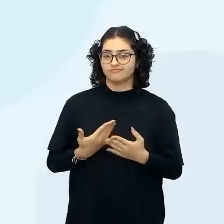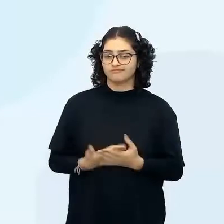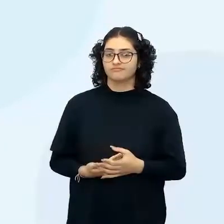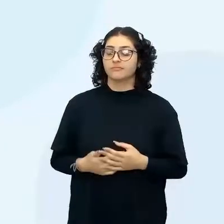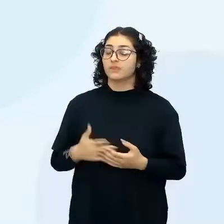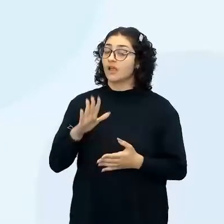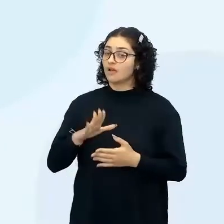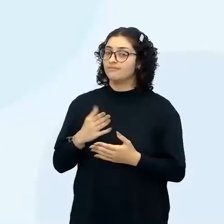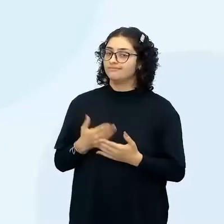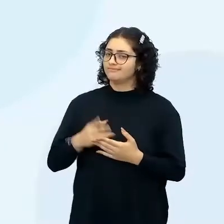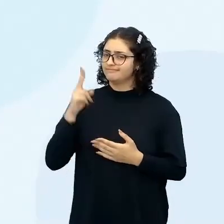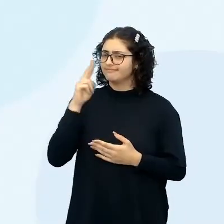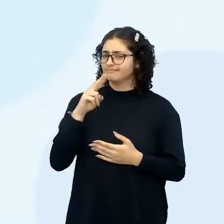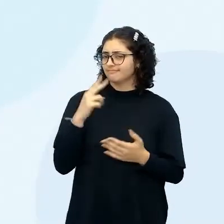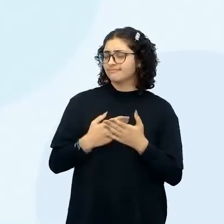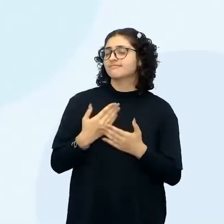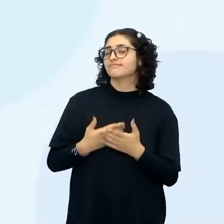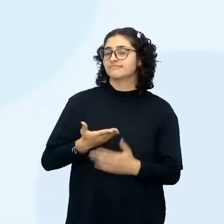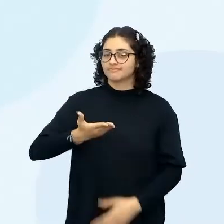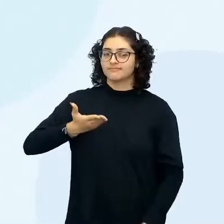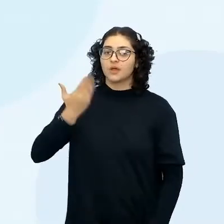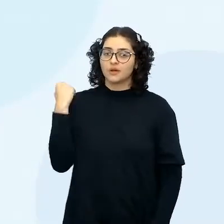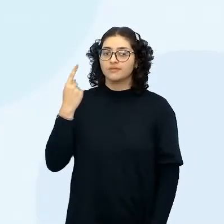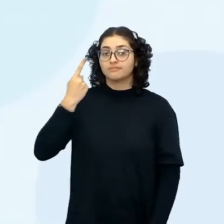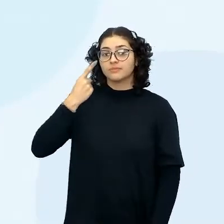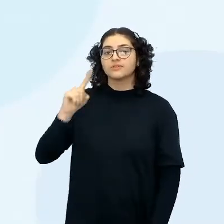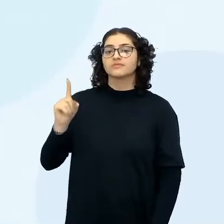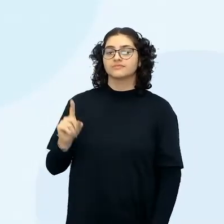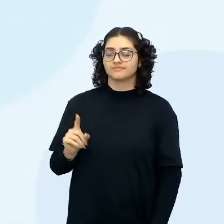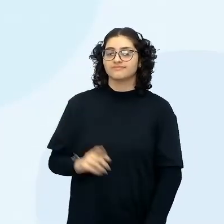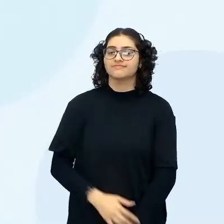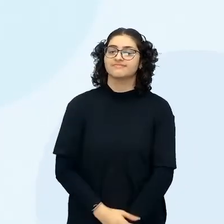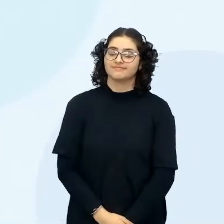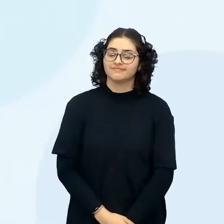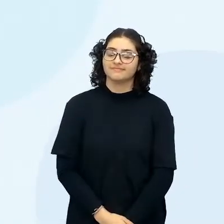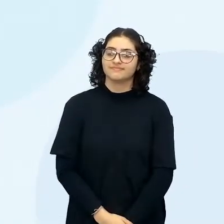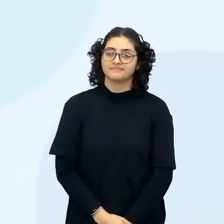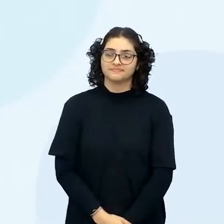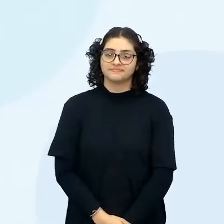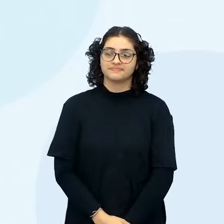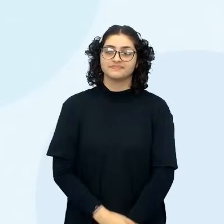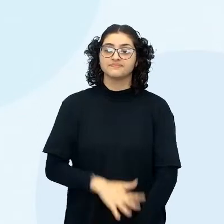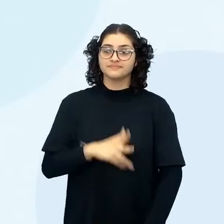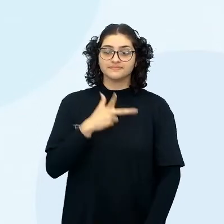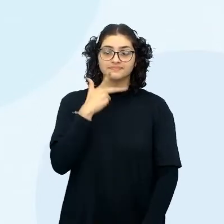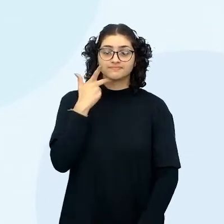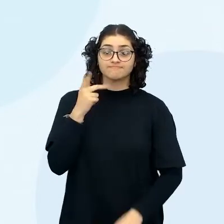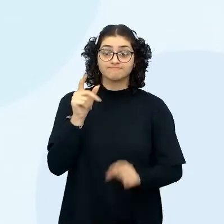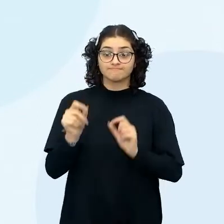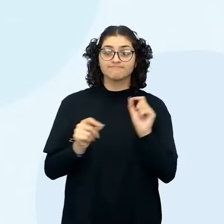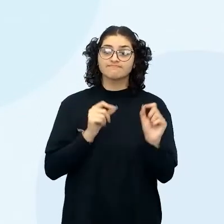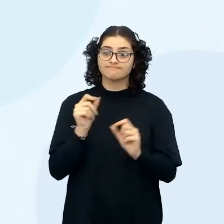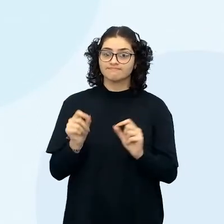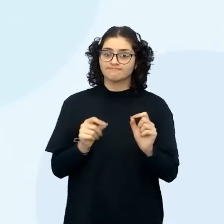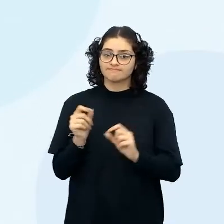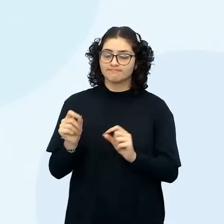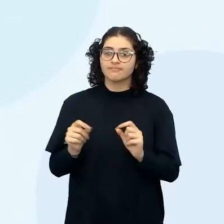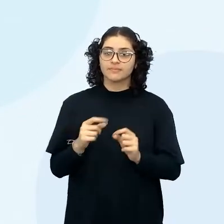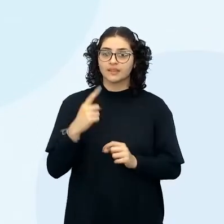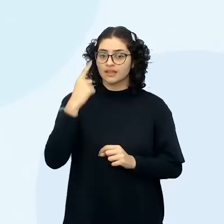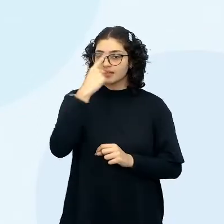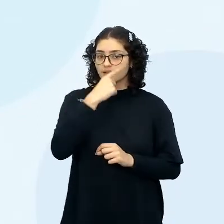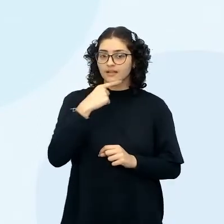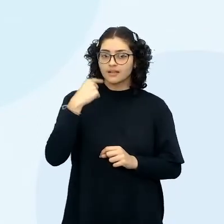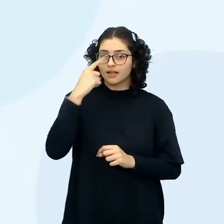vamos então relembrar o que a gente viu na nossa última aula. Na aula passada, a gente falou sobre anemia